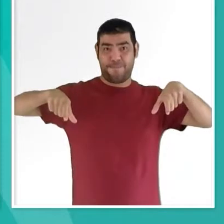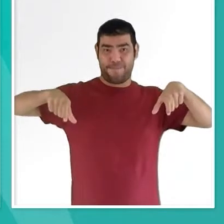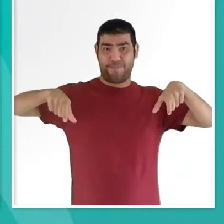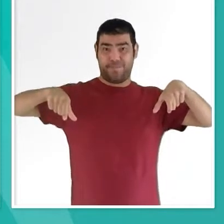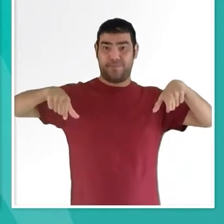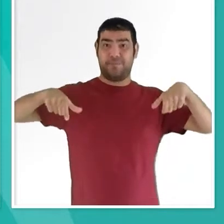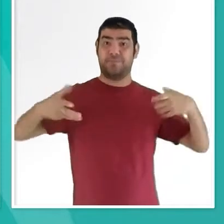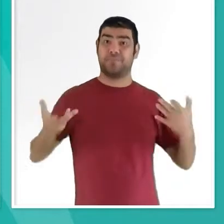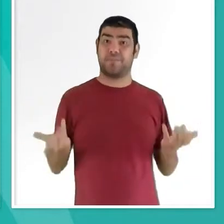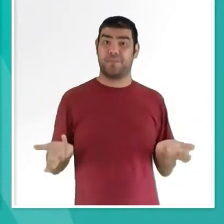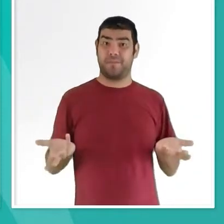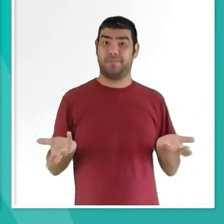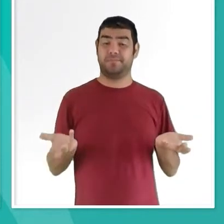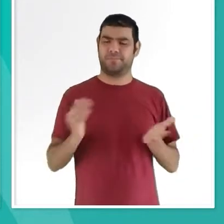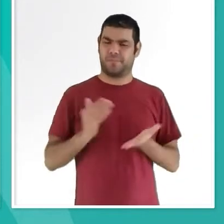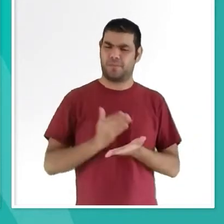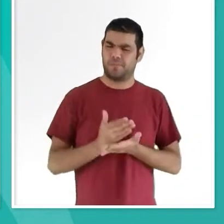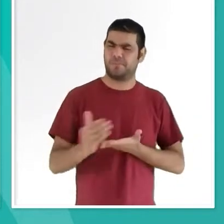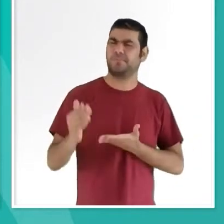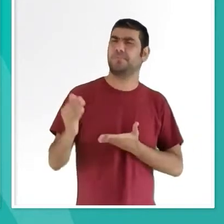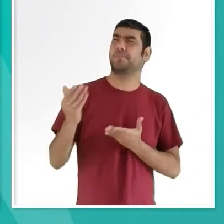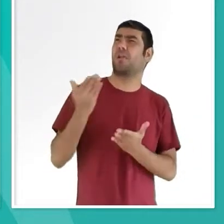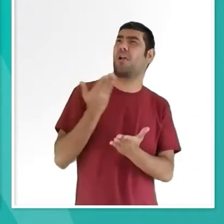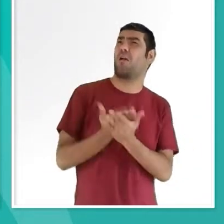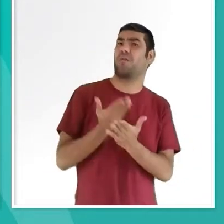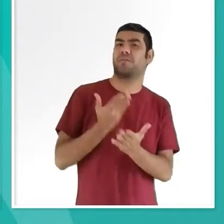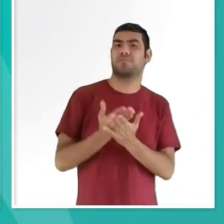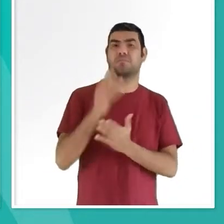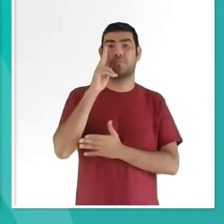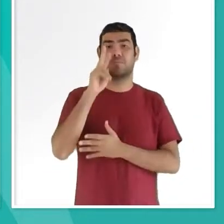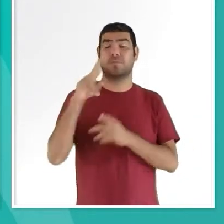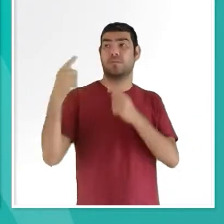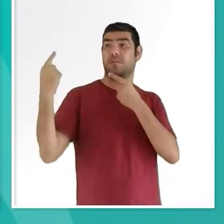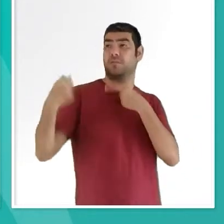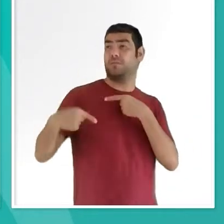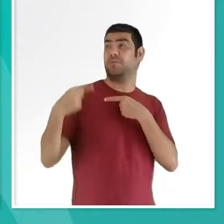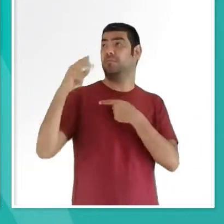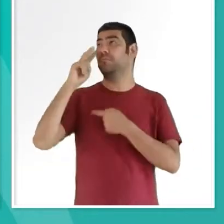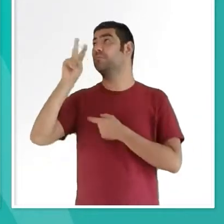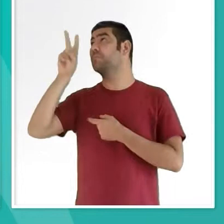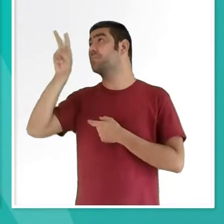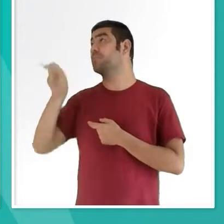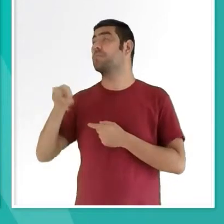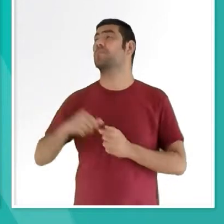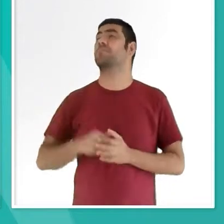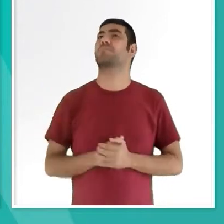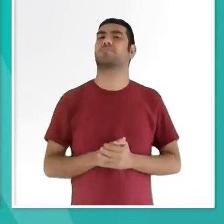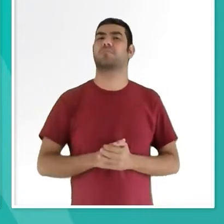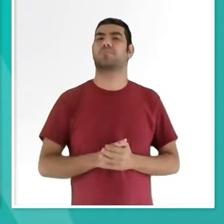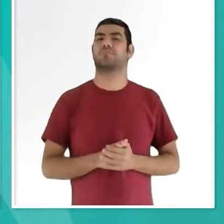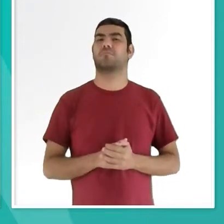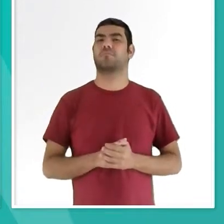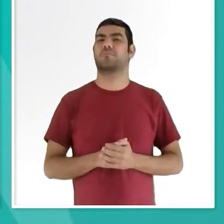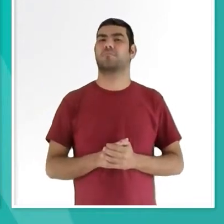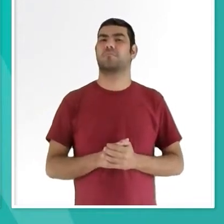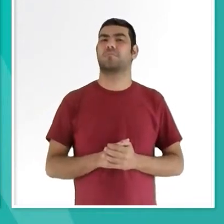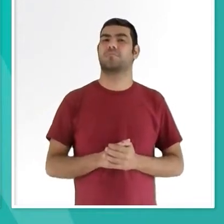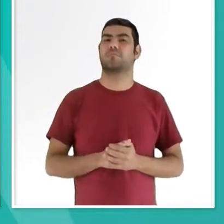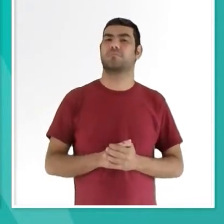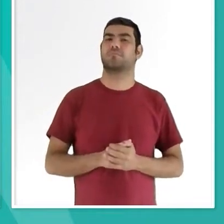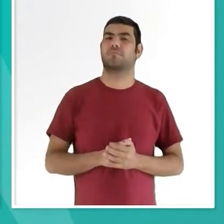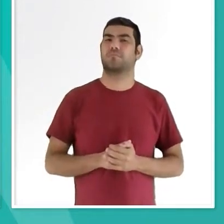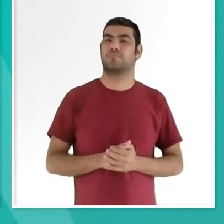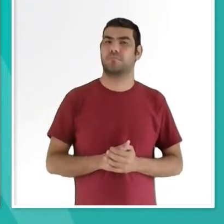para iniciarmos nossa aula, vamos ver o desafio de hoje. Uma das mais polêmicas marcações do futebol é